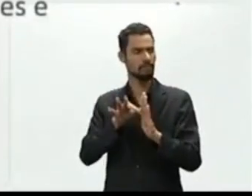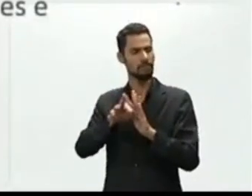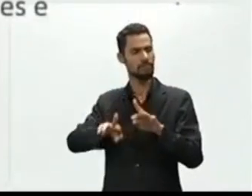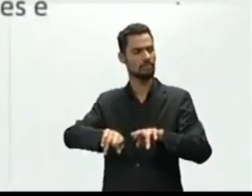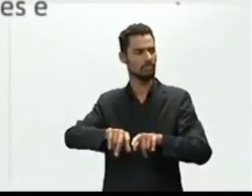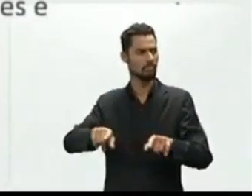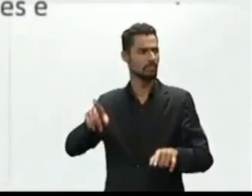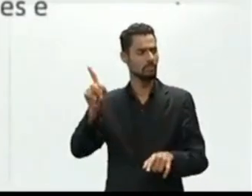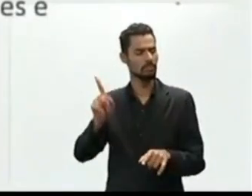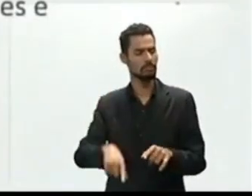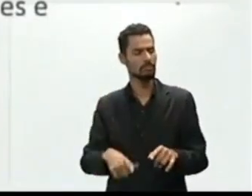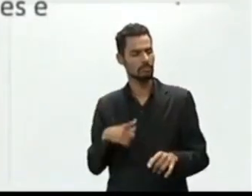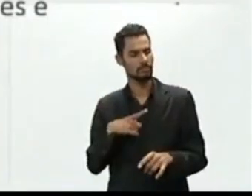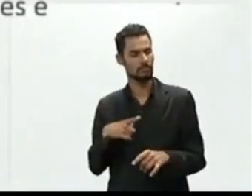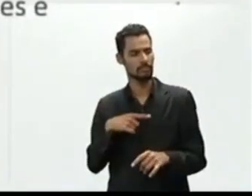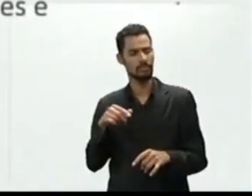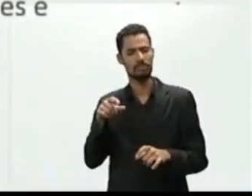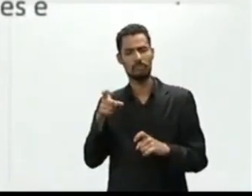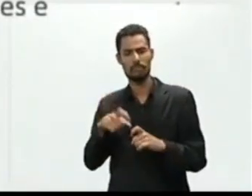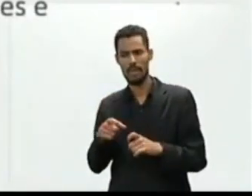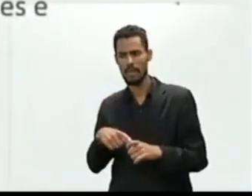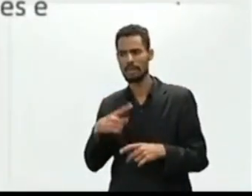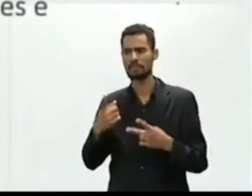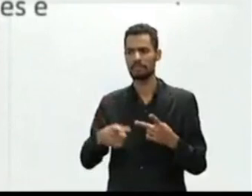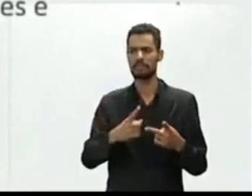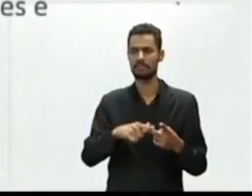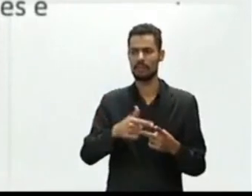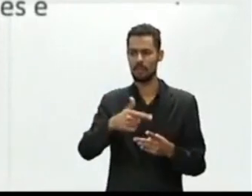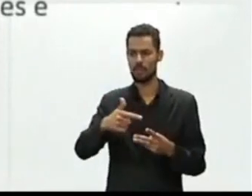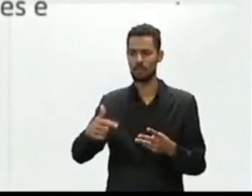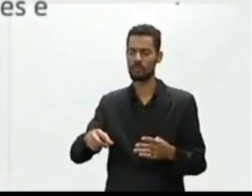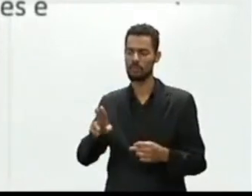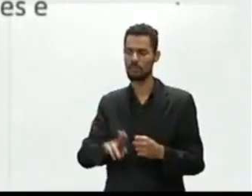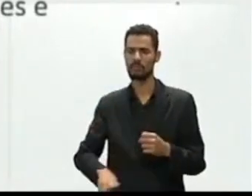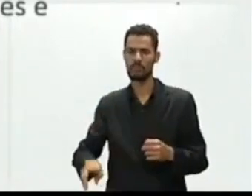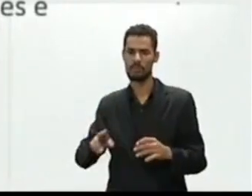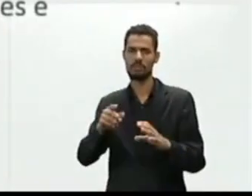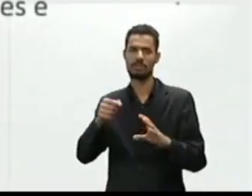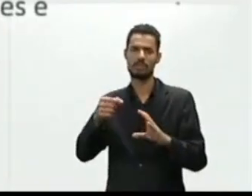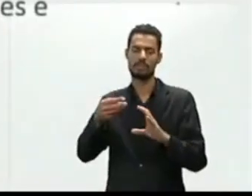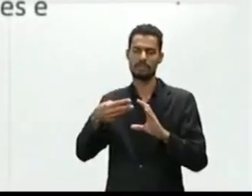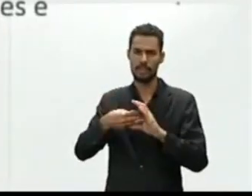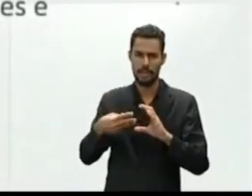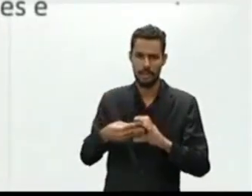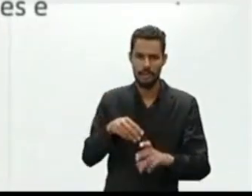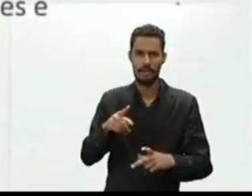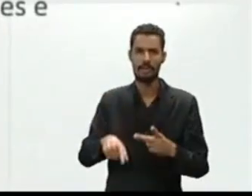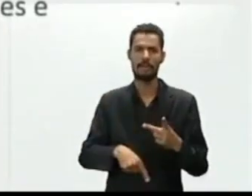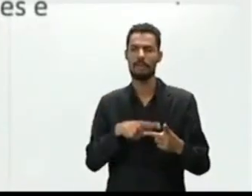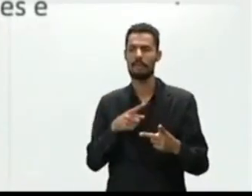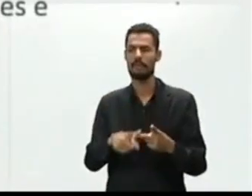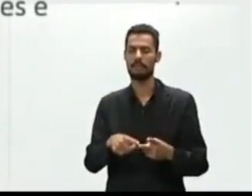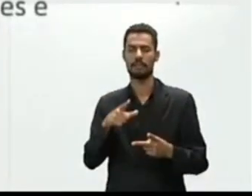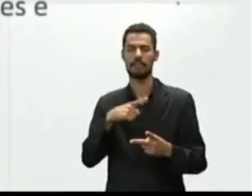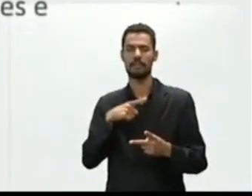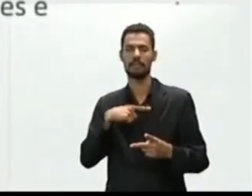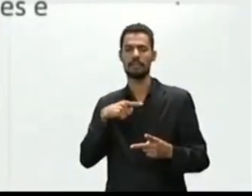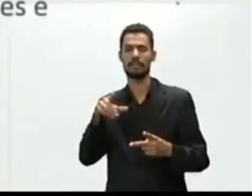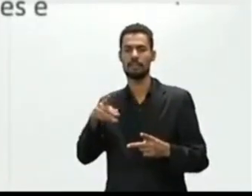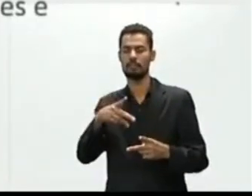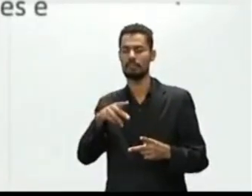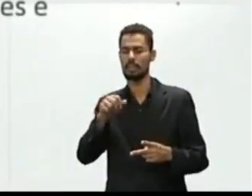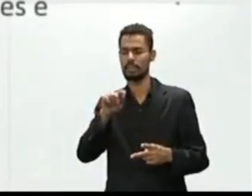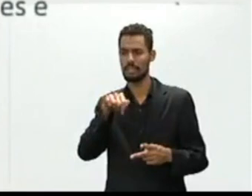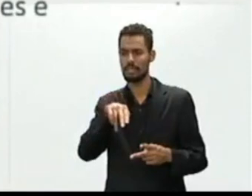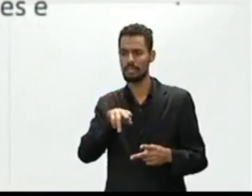como biológicas e médicas, com alguns dilemas como utilização de células-tronco, clonagem humana, patente de